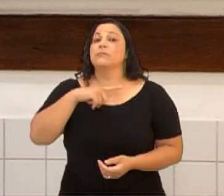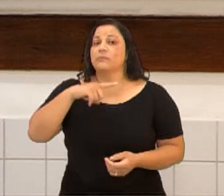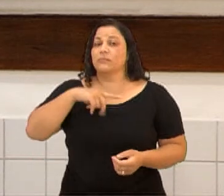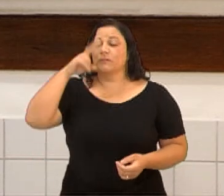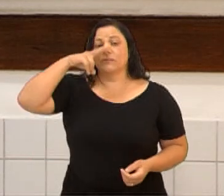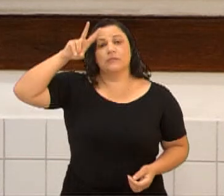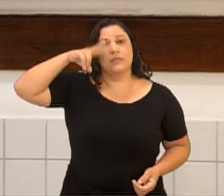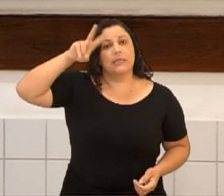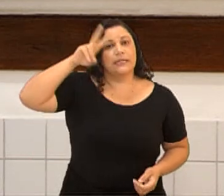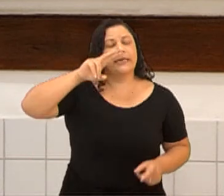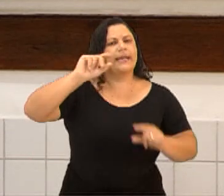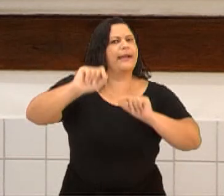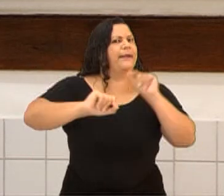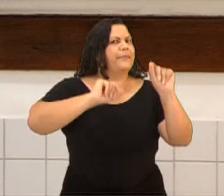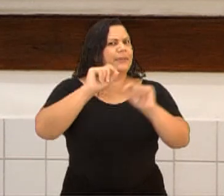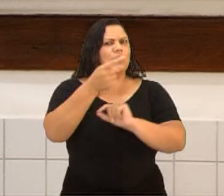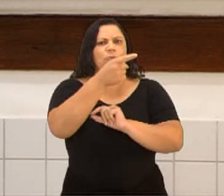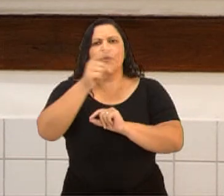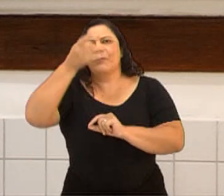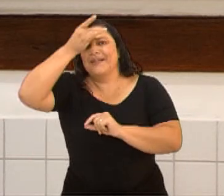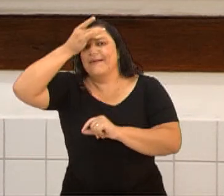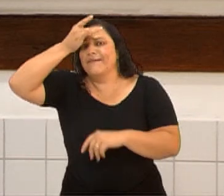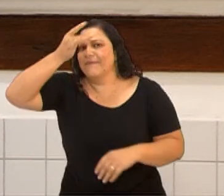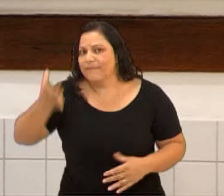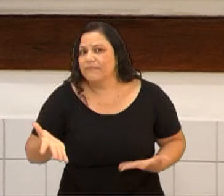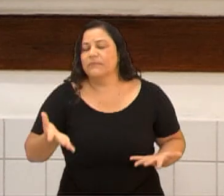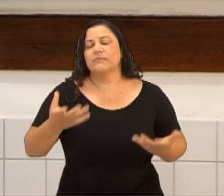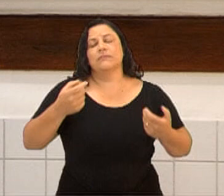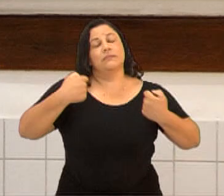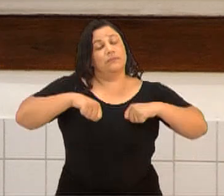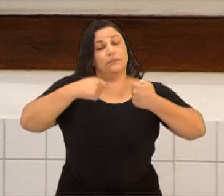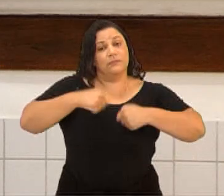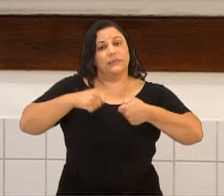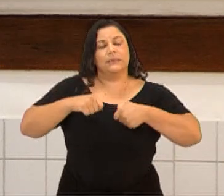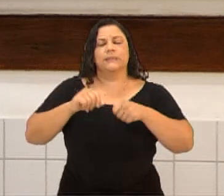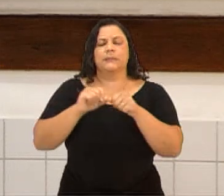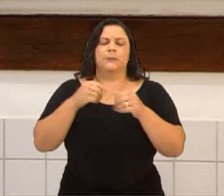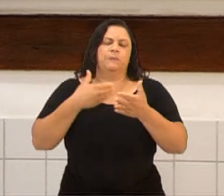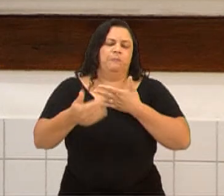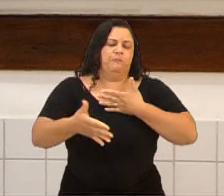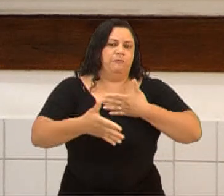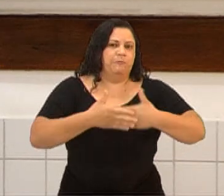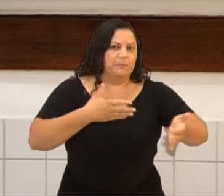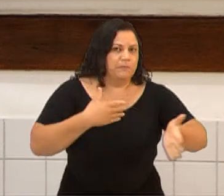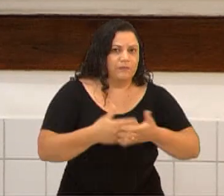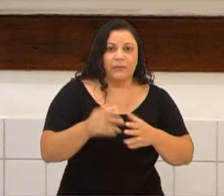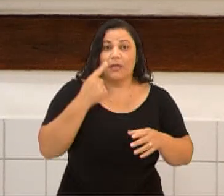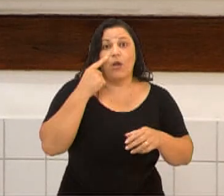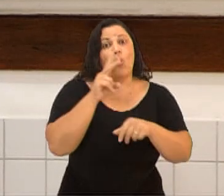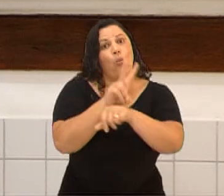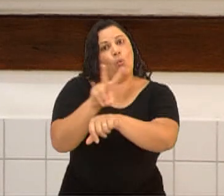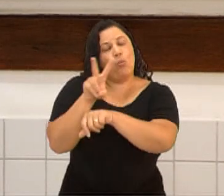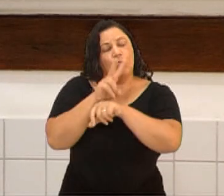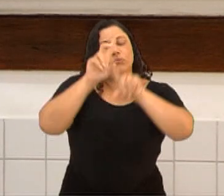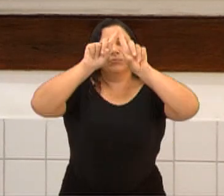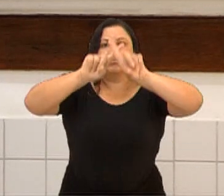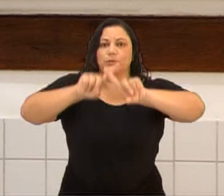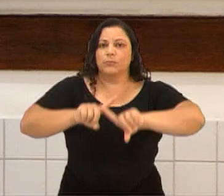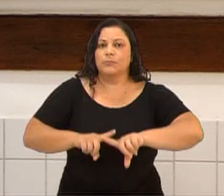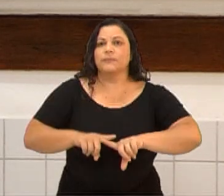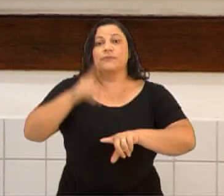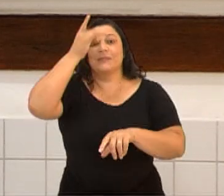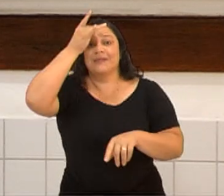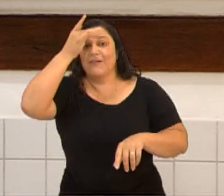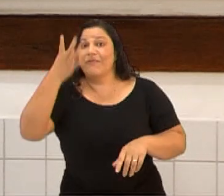lembrar sempre que não é porque é fácil que a gente tem que fazer de qualquer jeito. Cuidar das multiplicações. Às vezes é na multiplicação